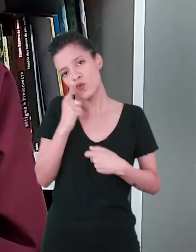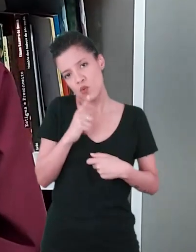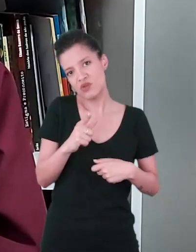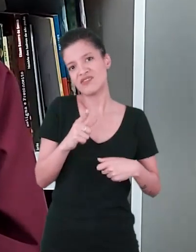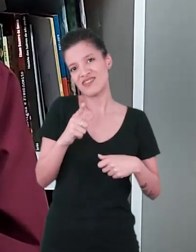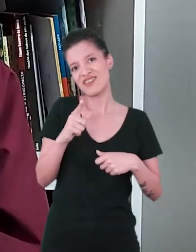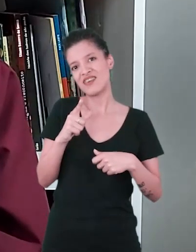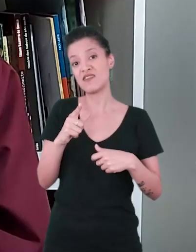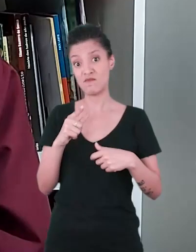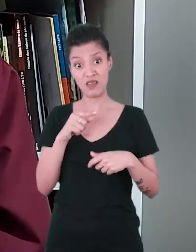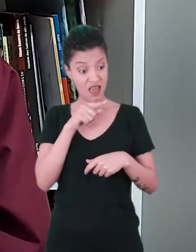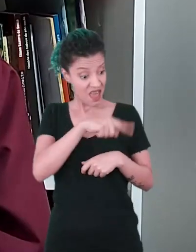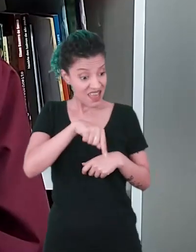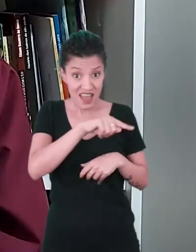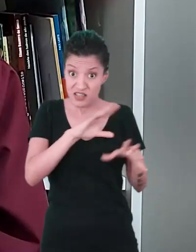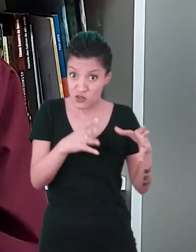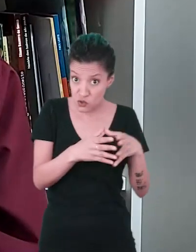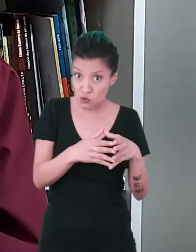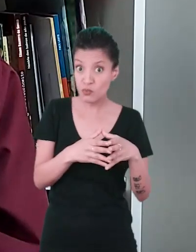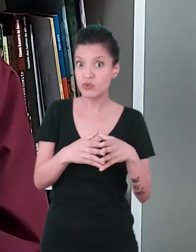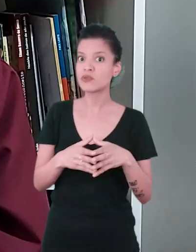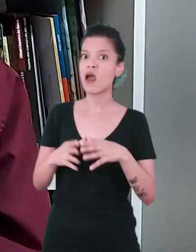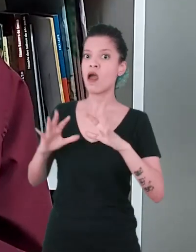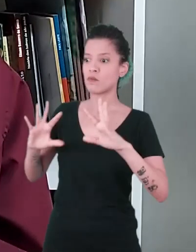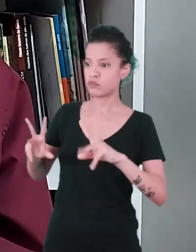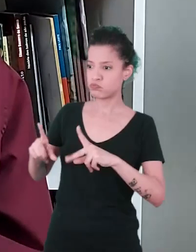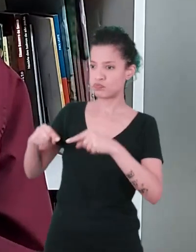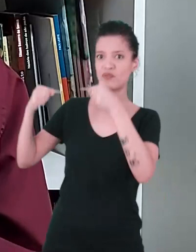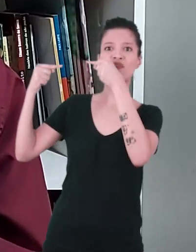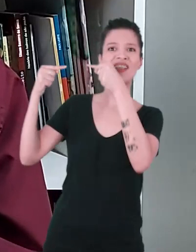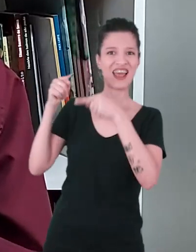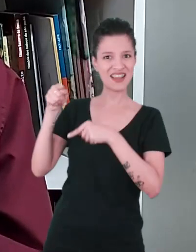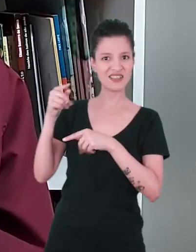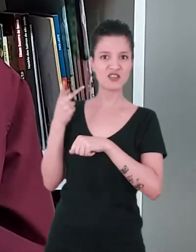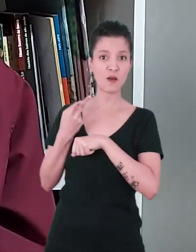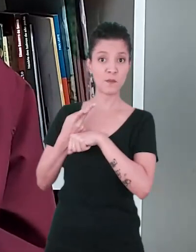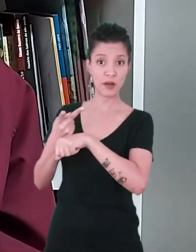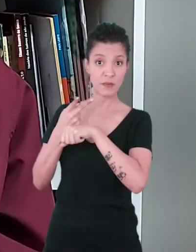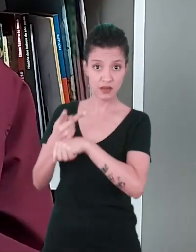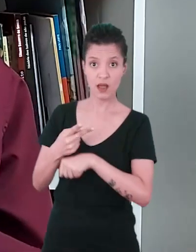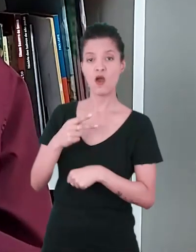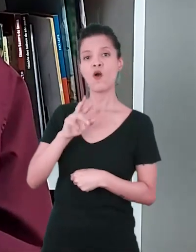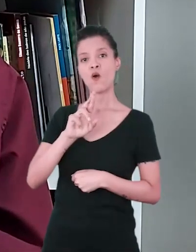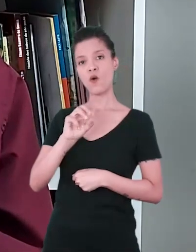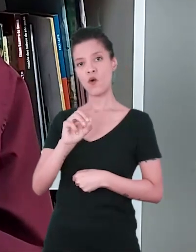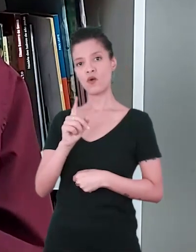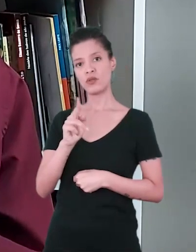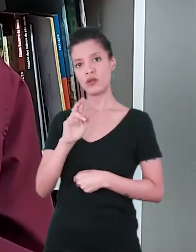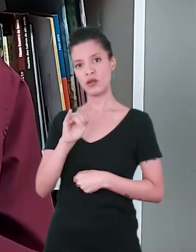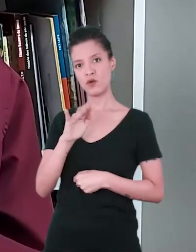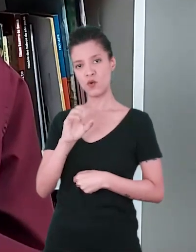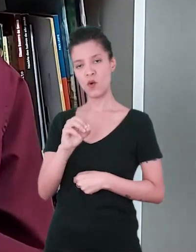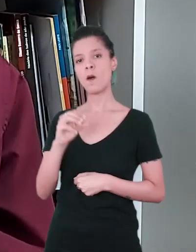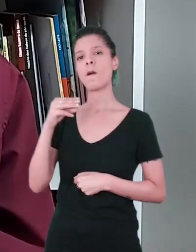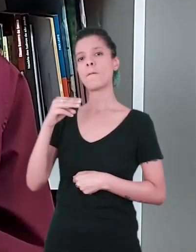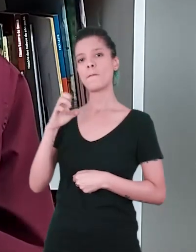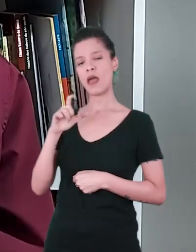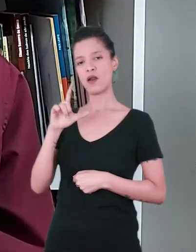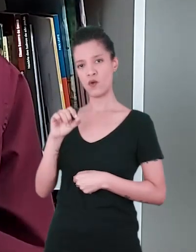foram finalistas de uma premiação que é a Rodrigo Melo Franco, junto ao